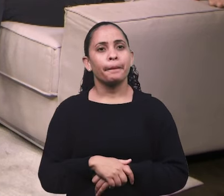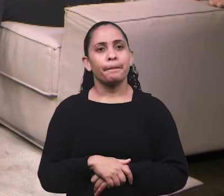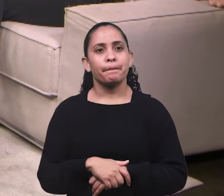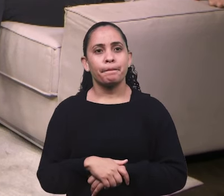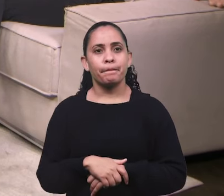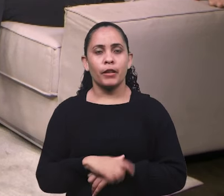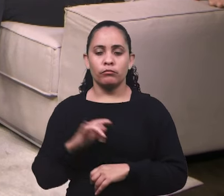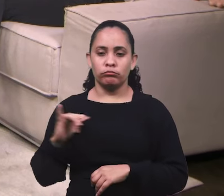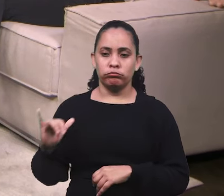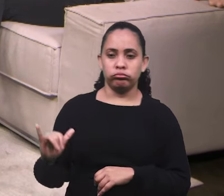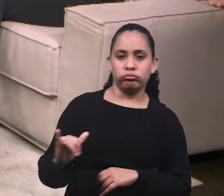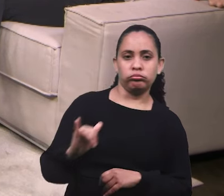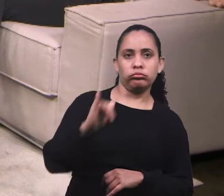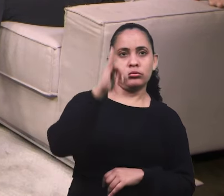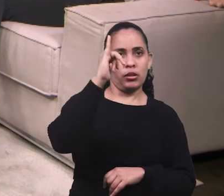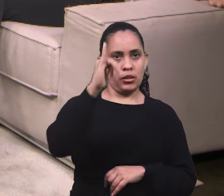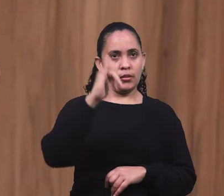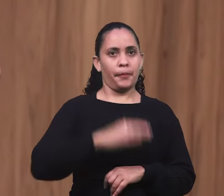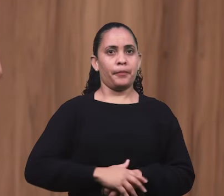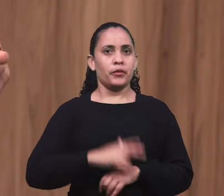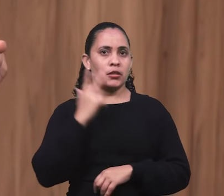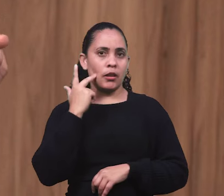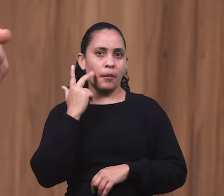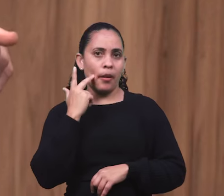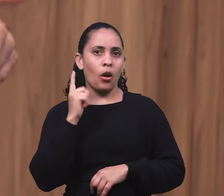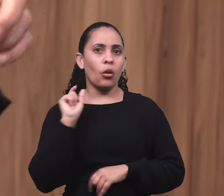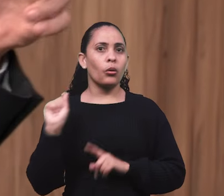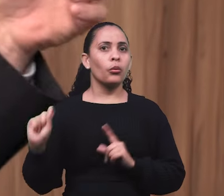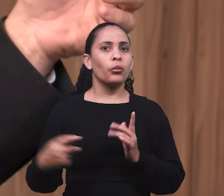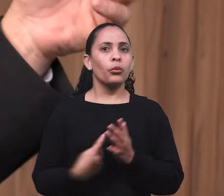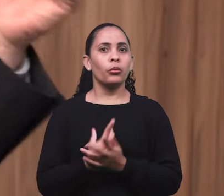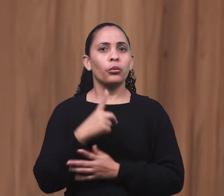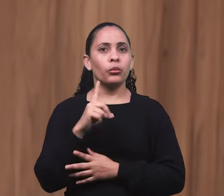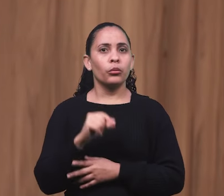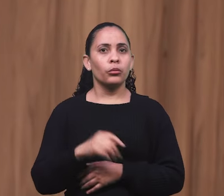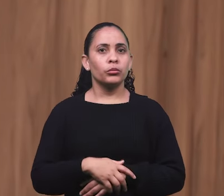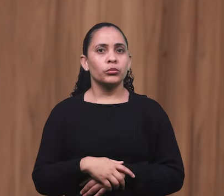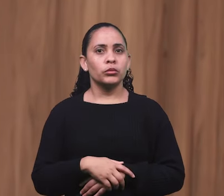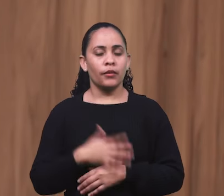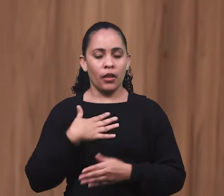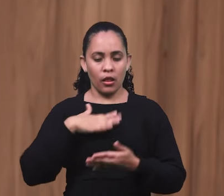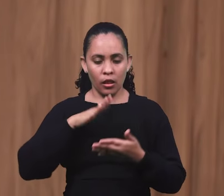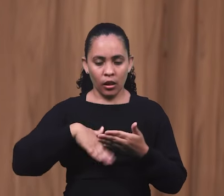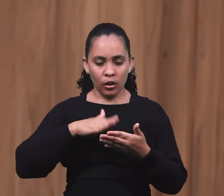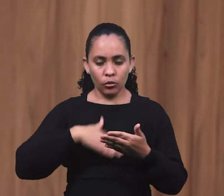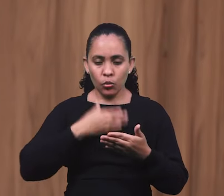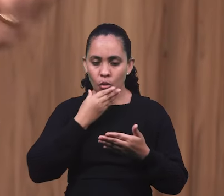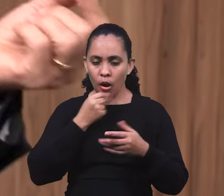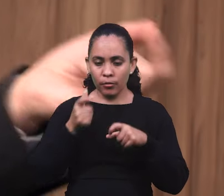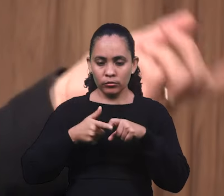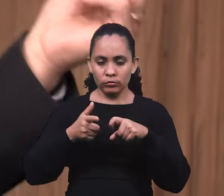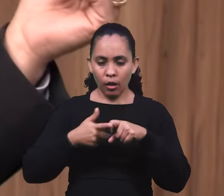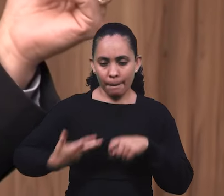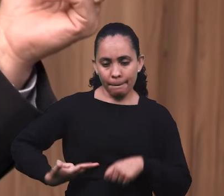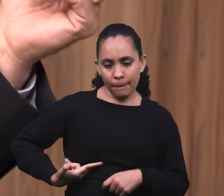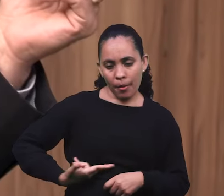pegando um voo, conexão em São Paulo, e aí comprei a bibliografia daquele cirurgião